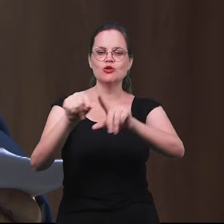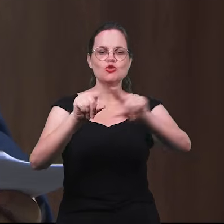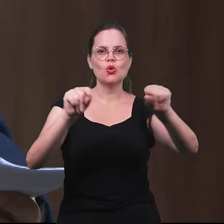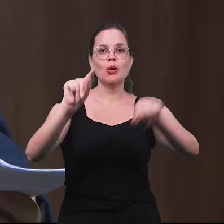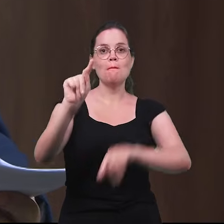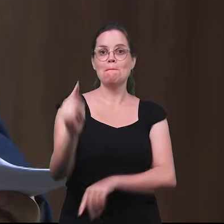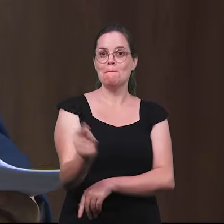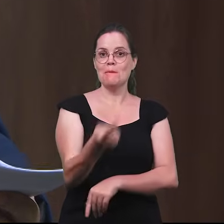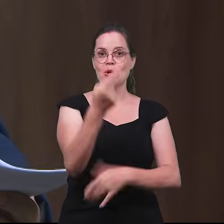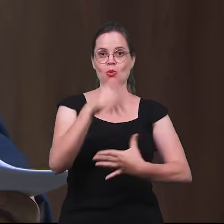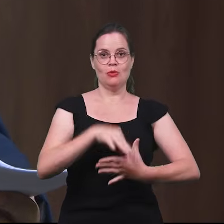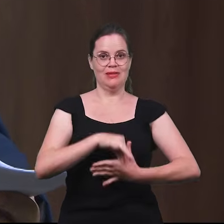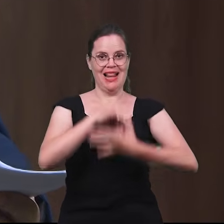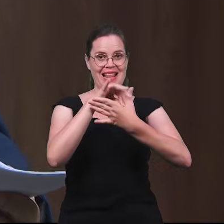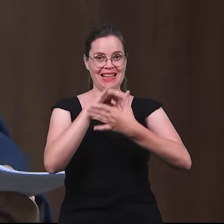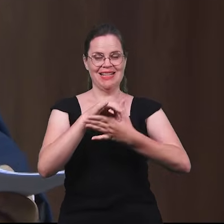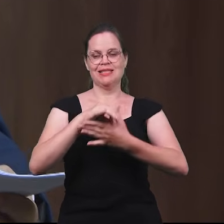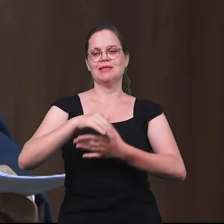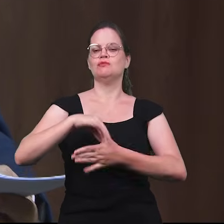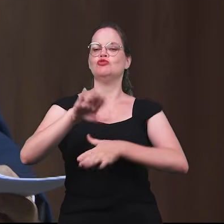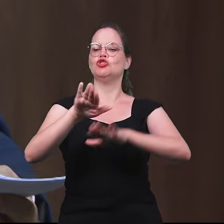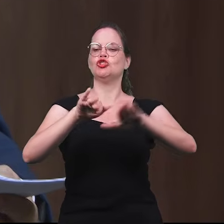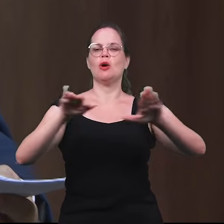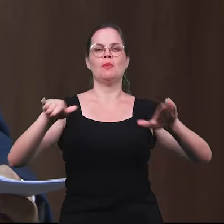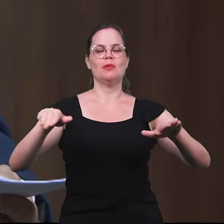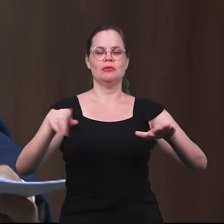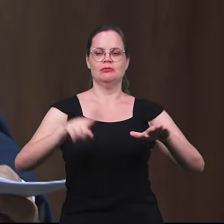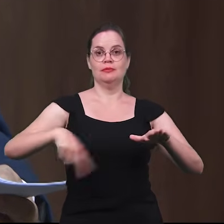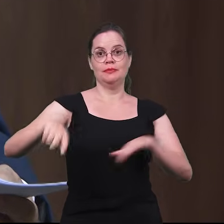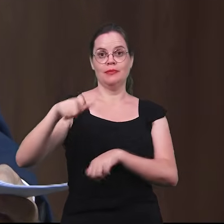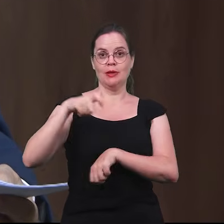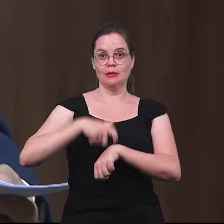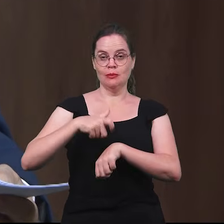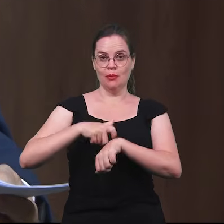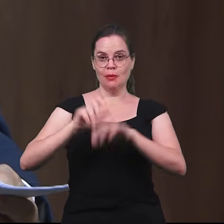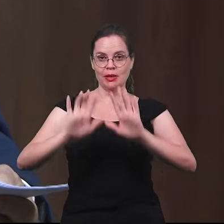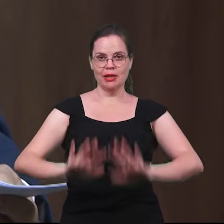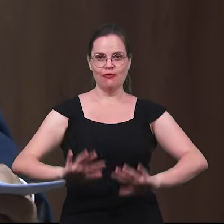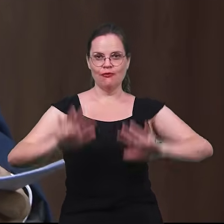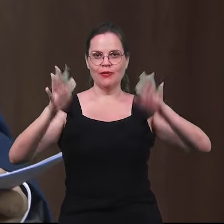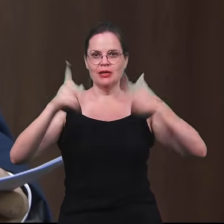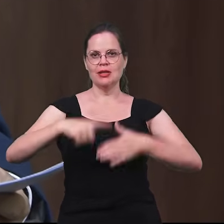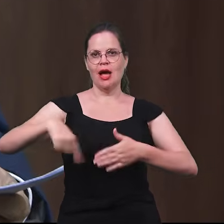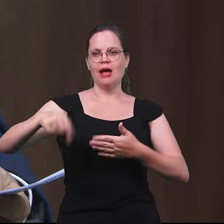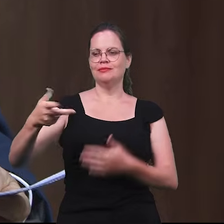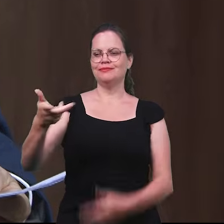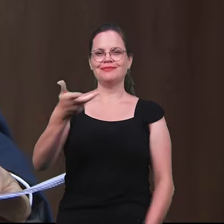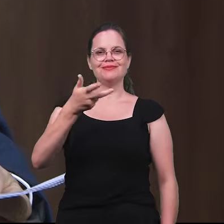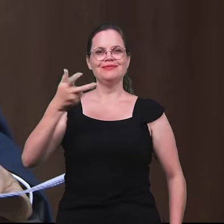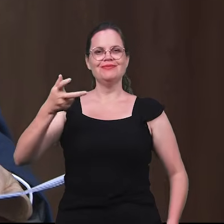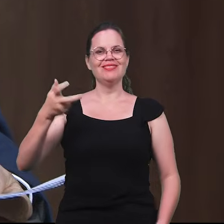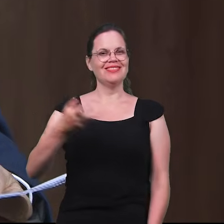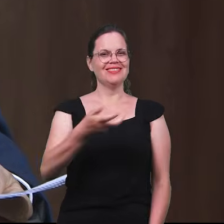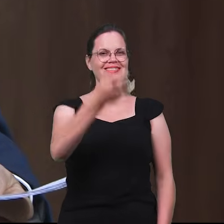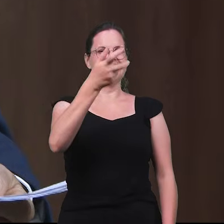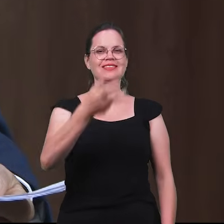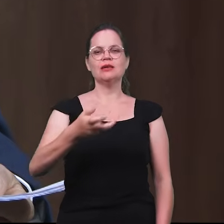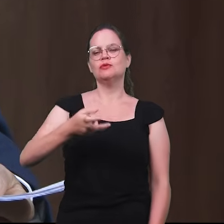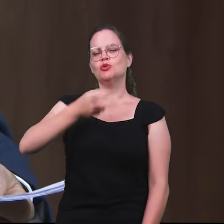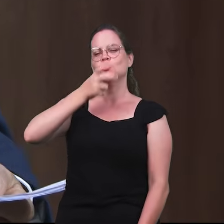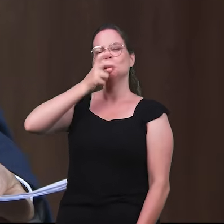E durante a festa, onde eles bebiam e honravam a